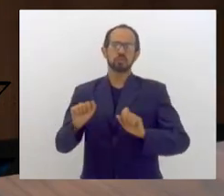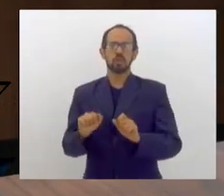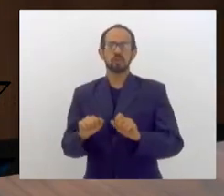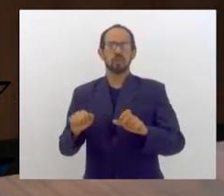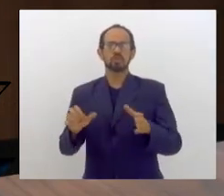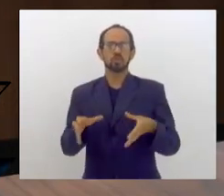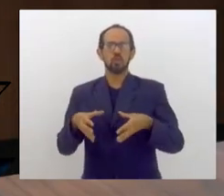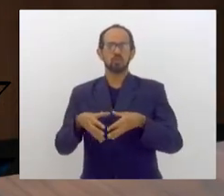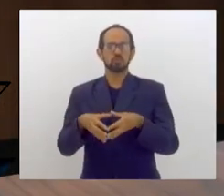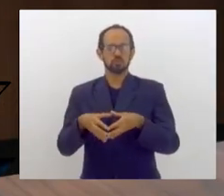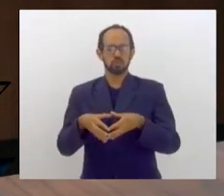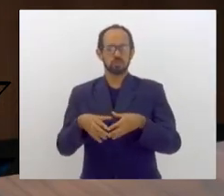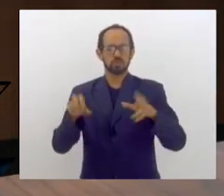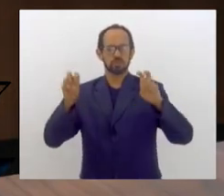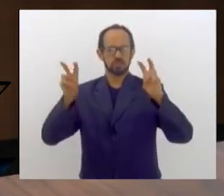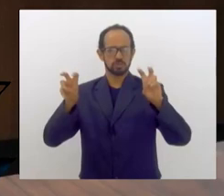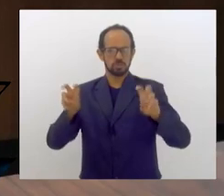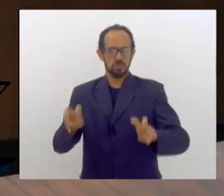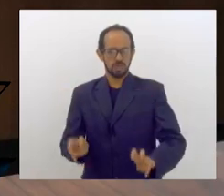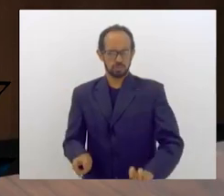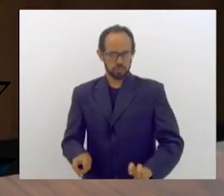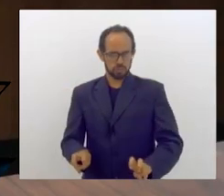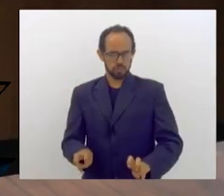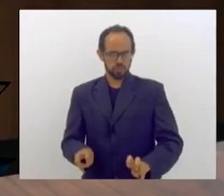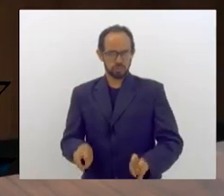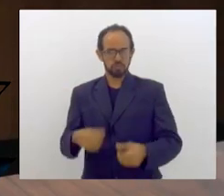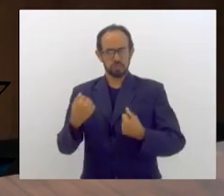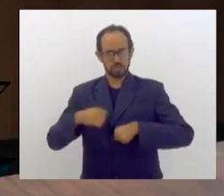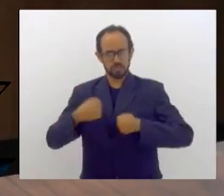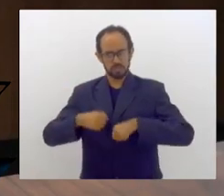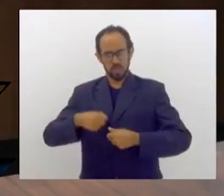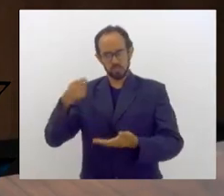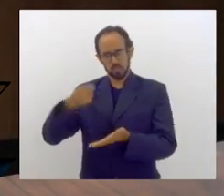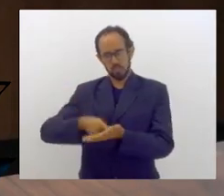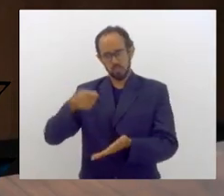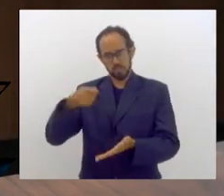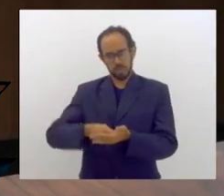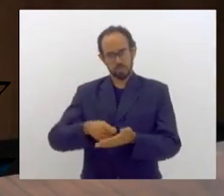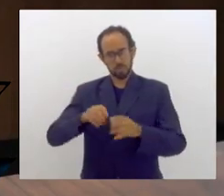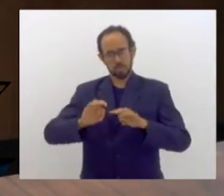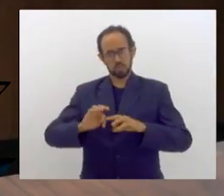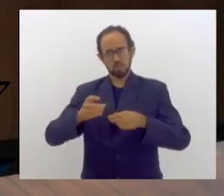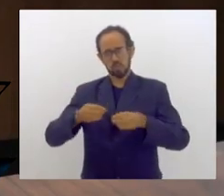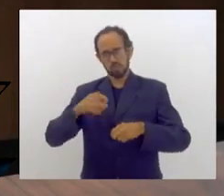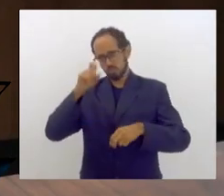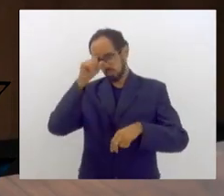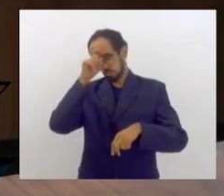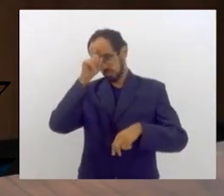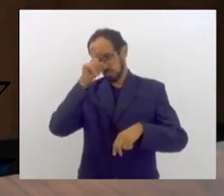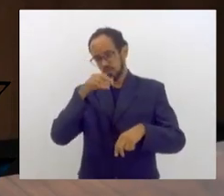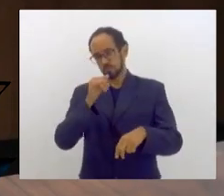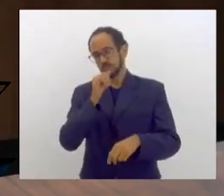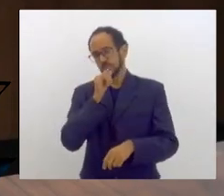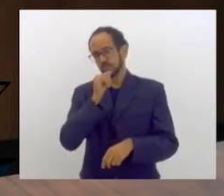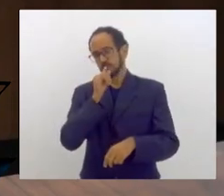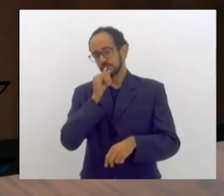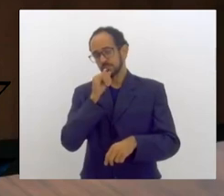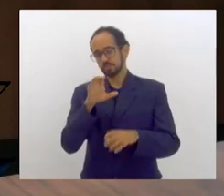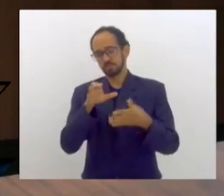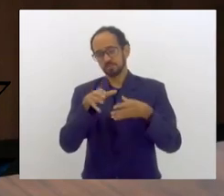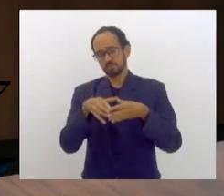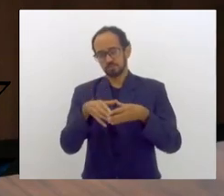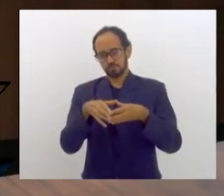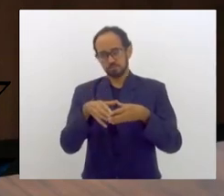temáticas. Essas comissões temáticas deveriam ser obrigatórias em todos os hospitais. Por exemplo, uma comissão